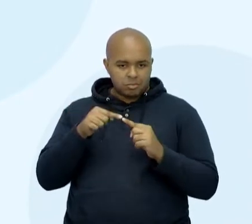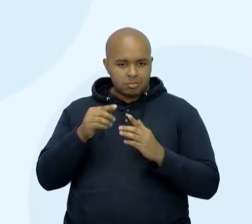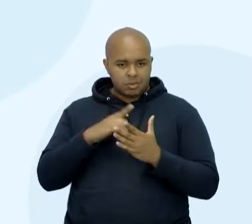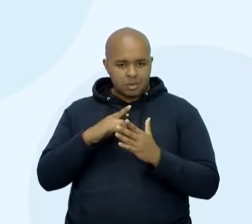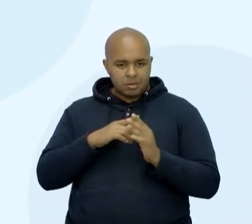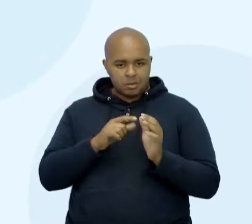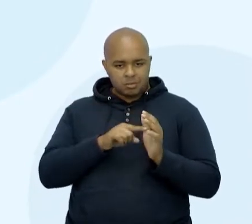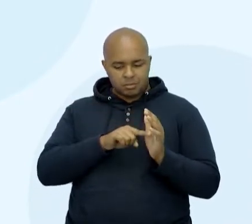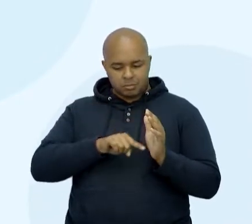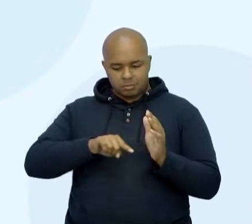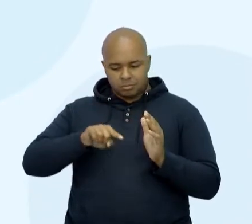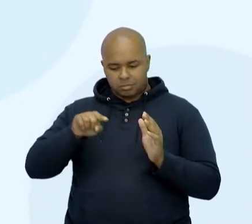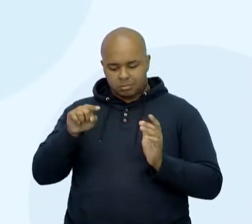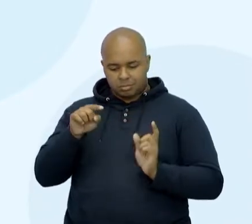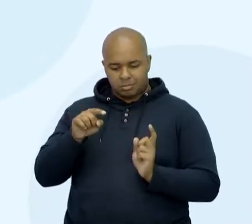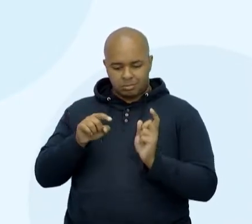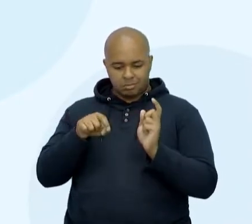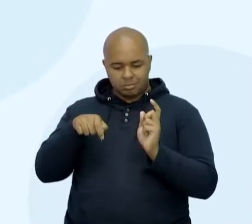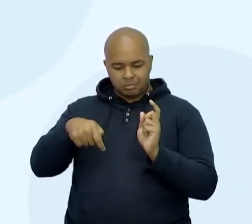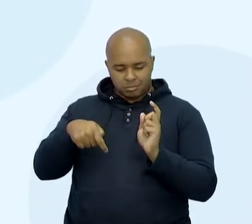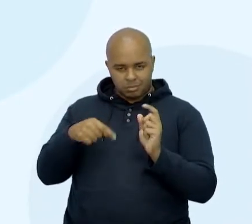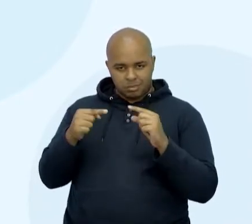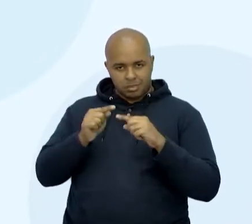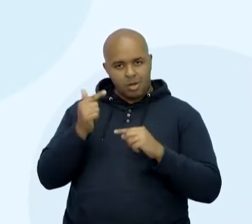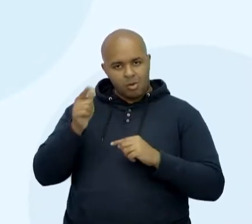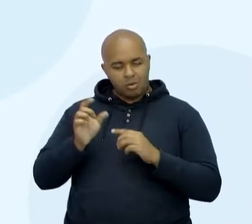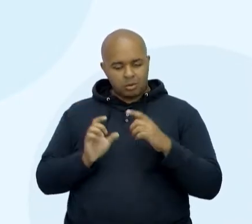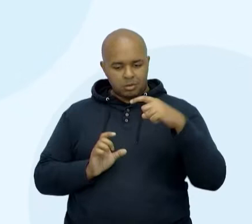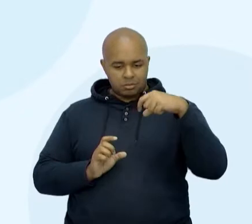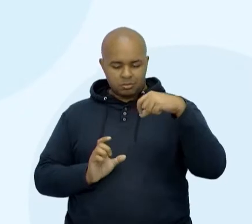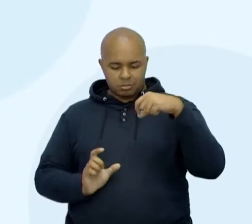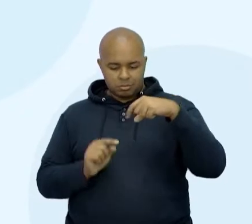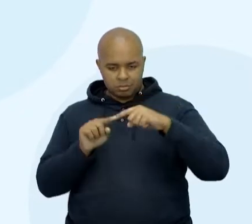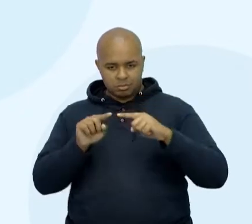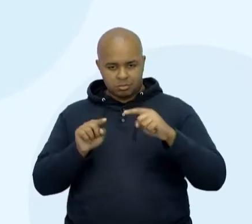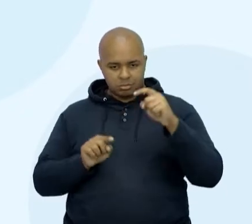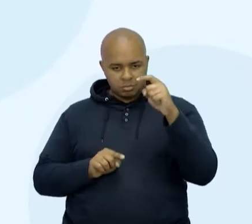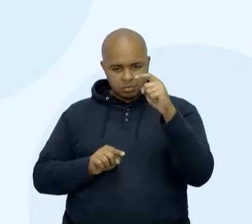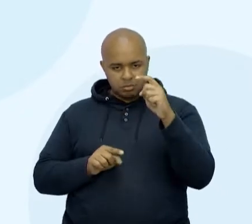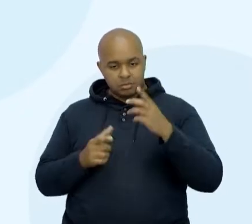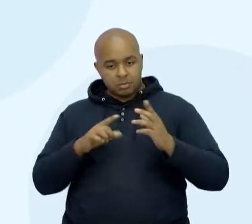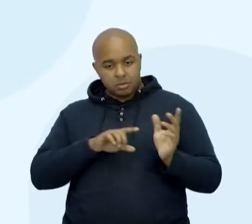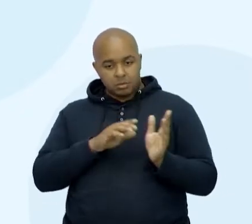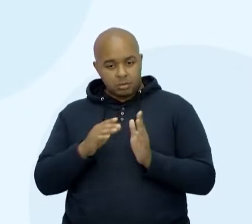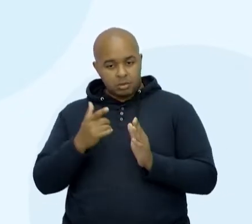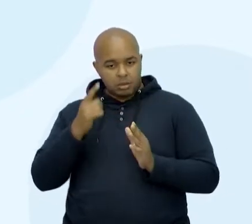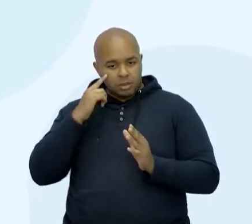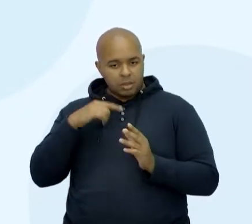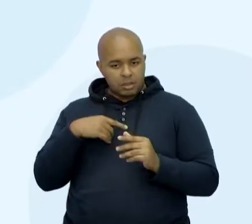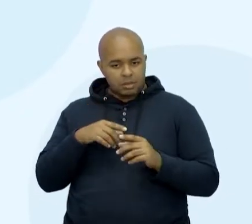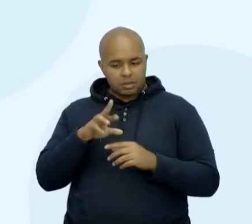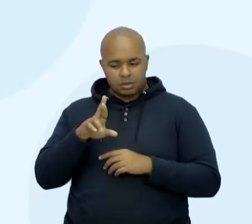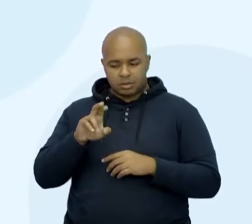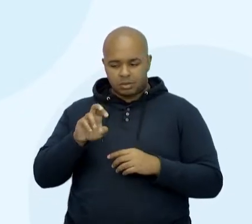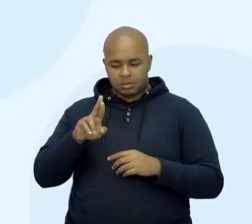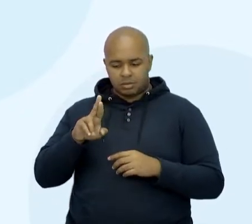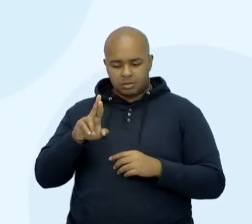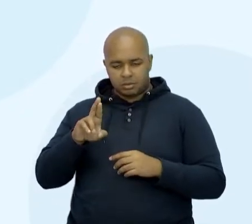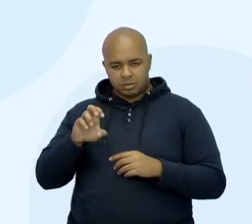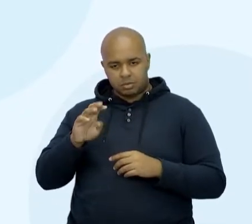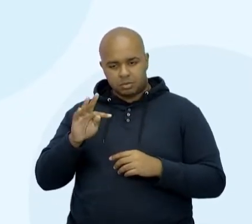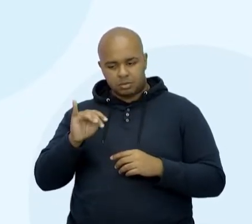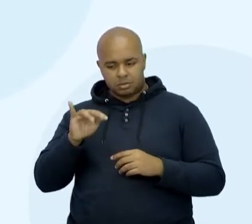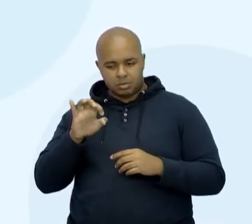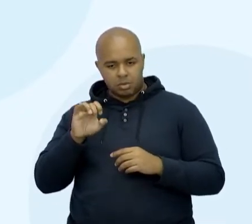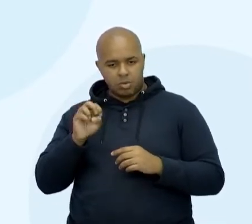uma cadeia com adição de outras cadeias. E aqui eu tenho aqui a formação do reticulado ou aquele